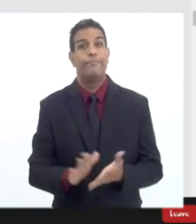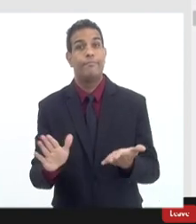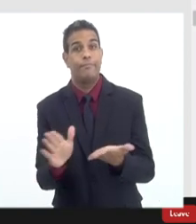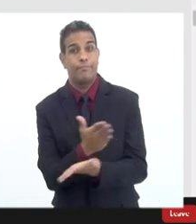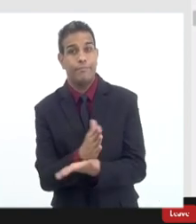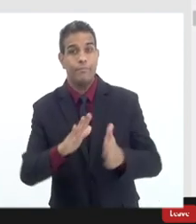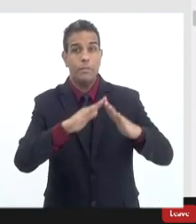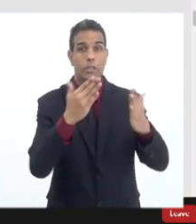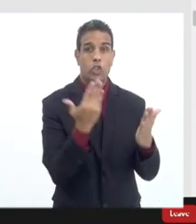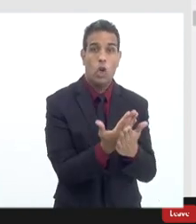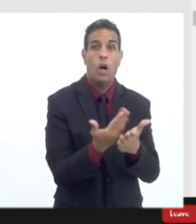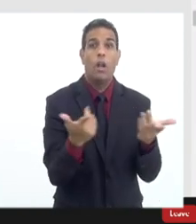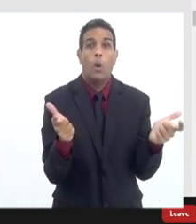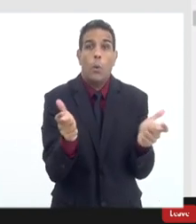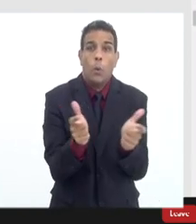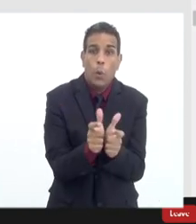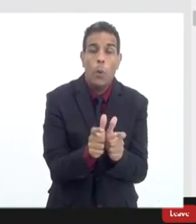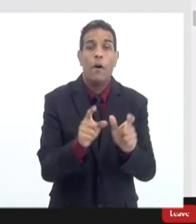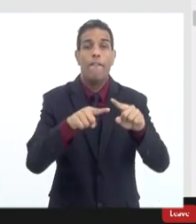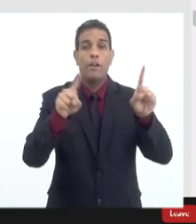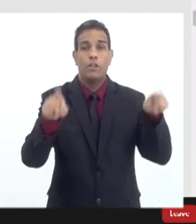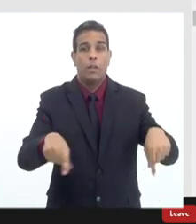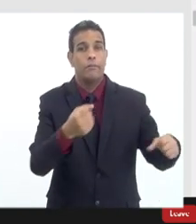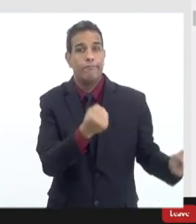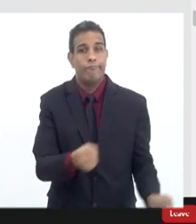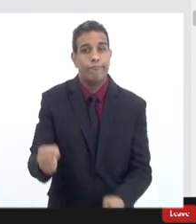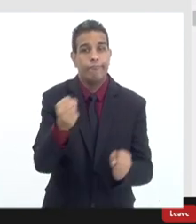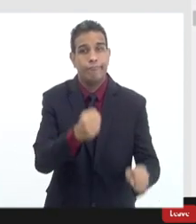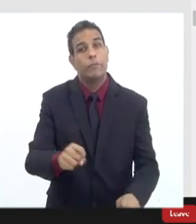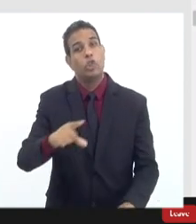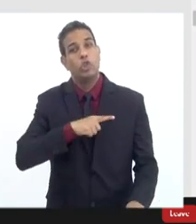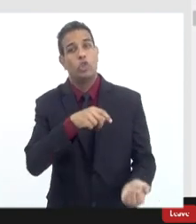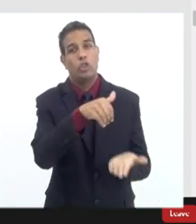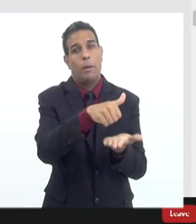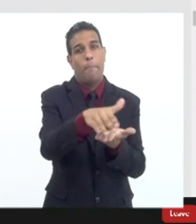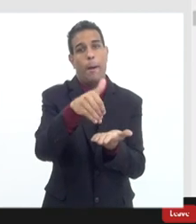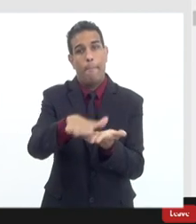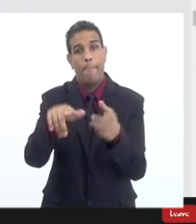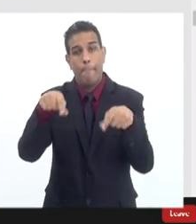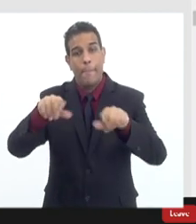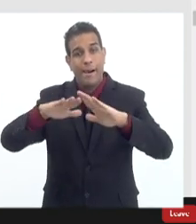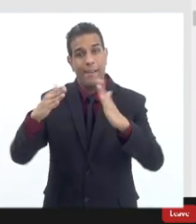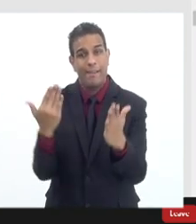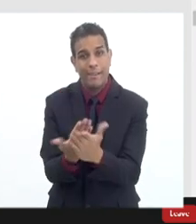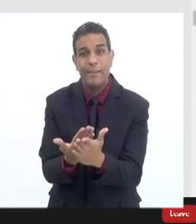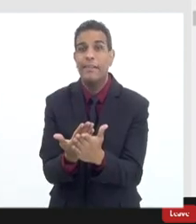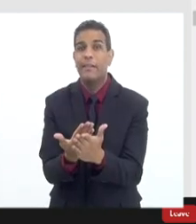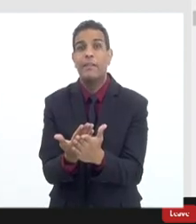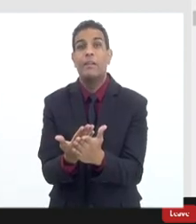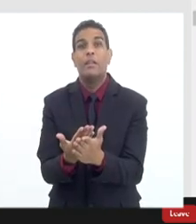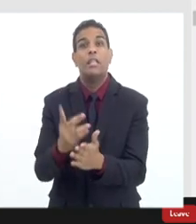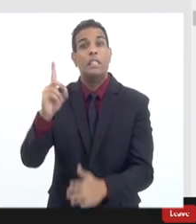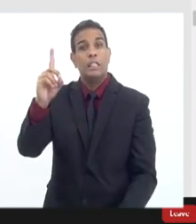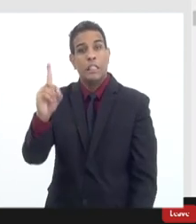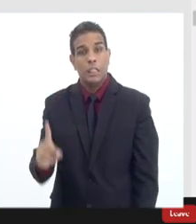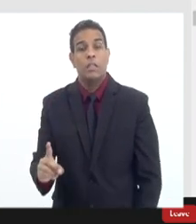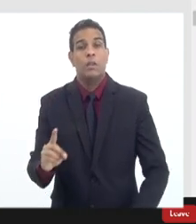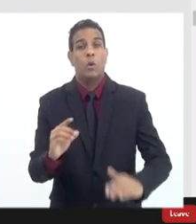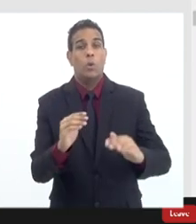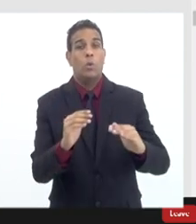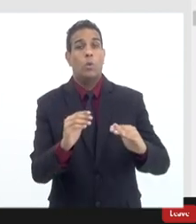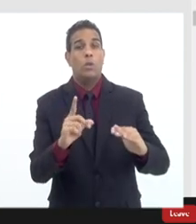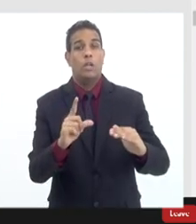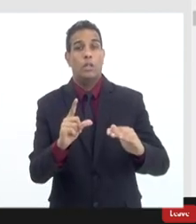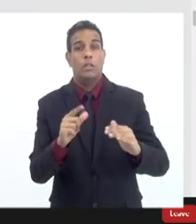menos funcionários, é porque os funcionários tinham saído e a escola estava com menos do que tem direito pela modulação estabelecida